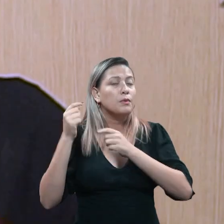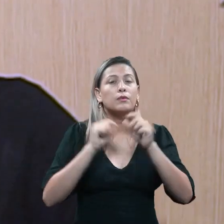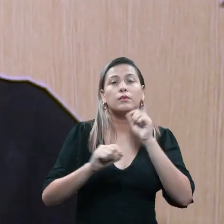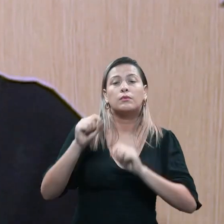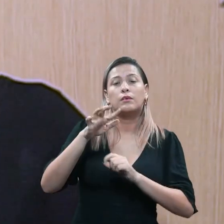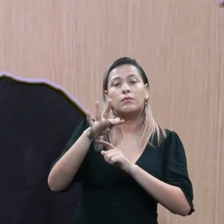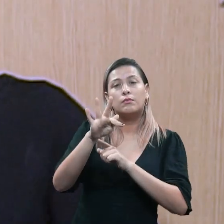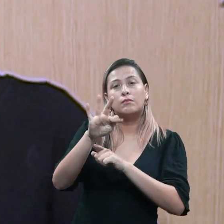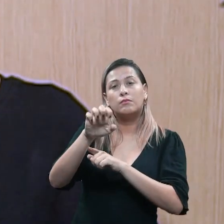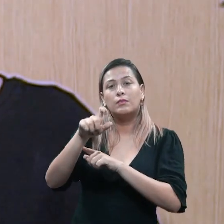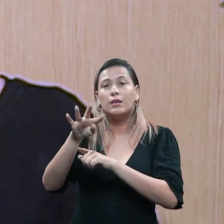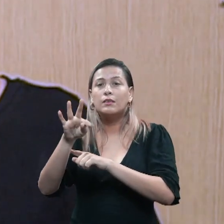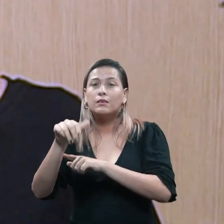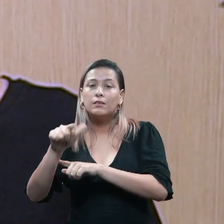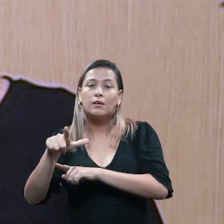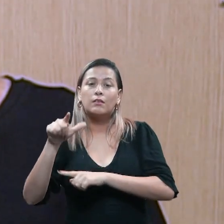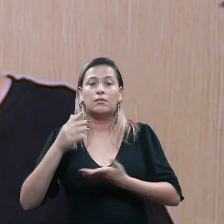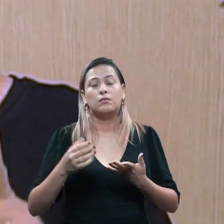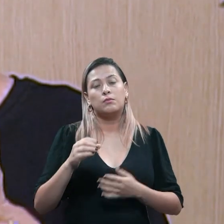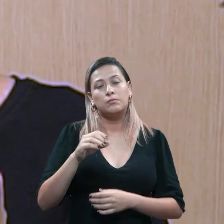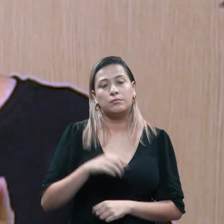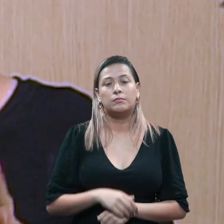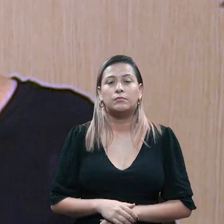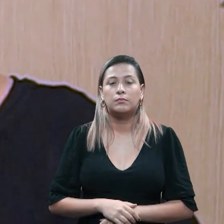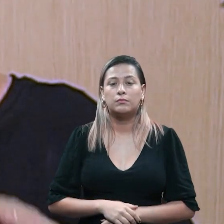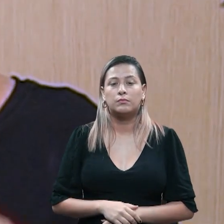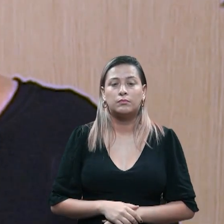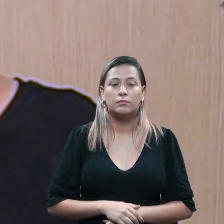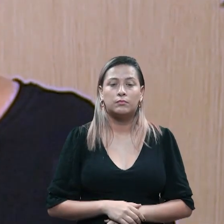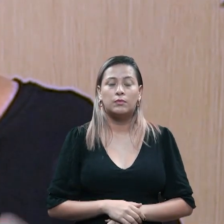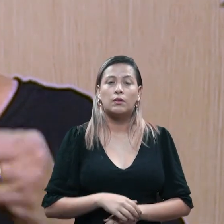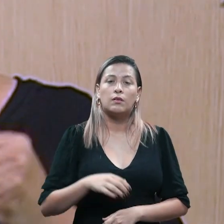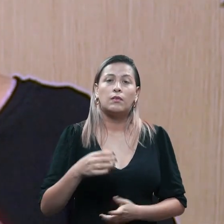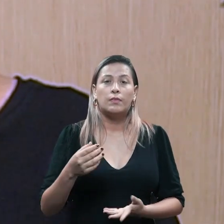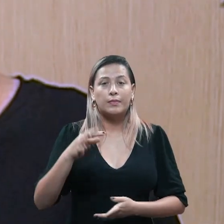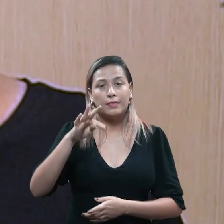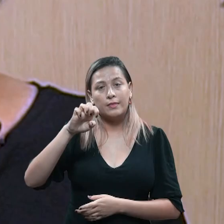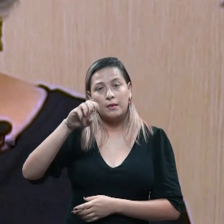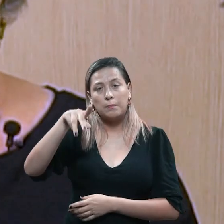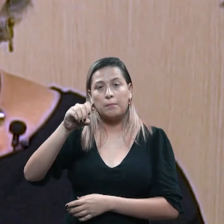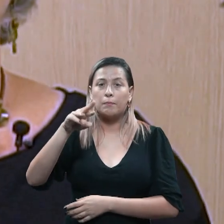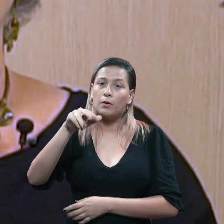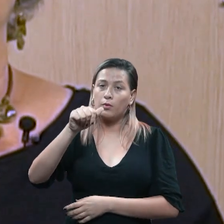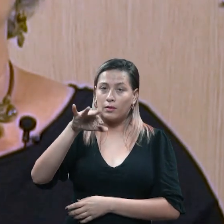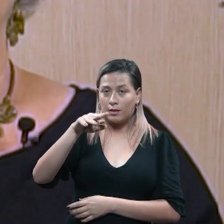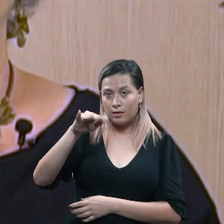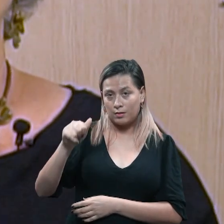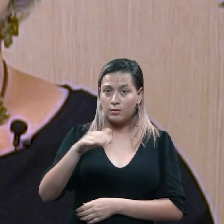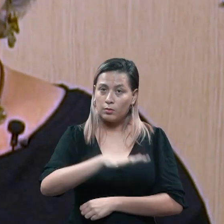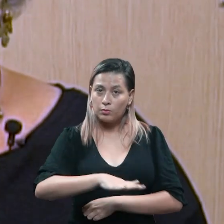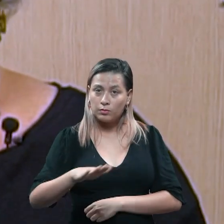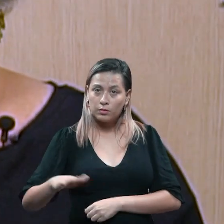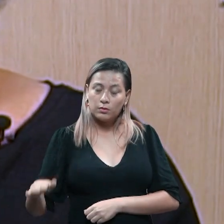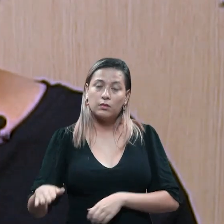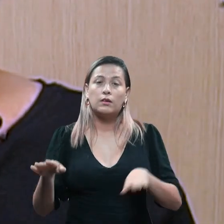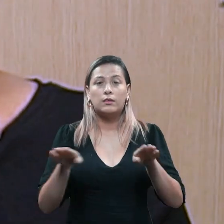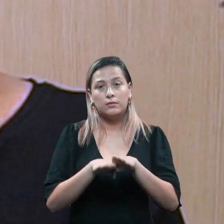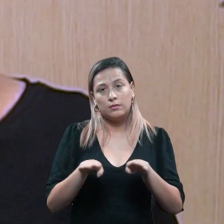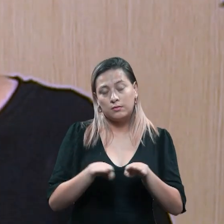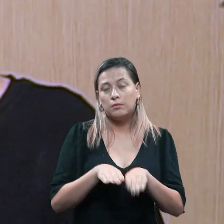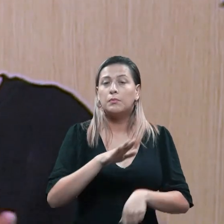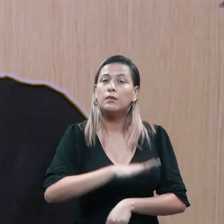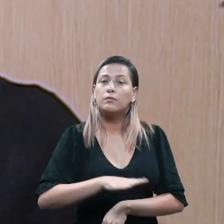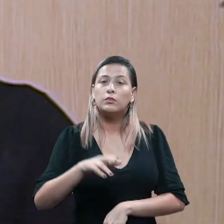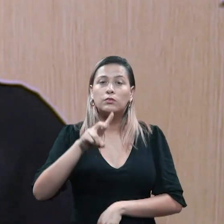Fetal é chamado lanugo, temporária enquanto criança, lanugo também. Infantil,